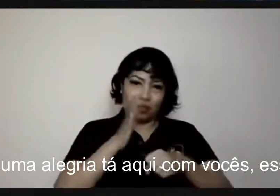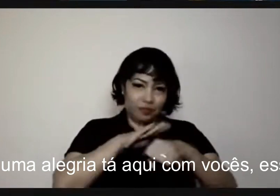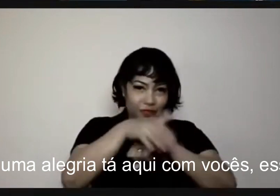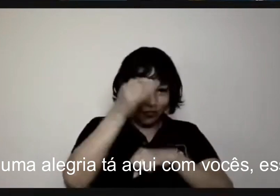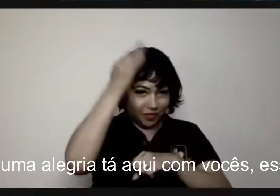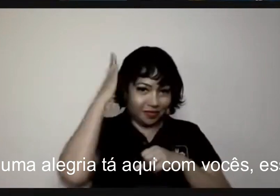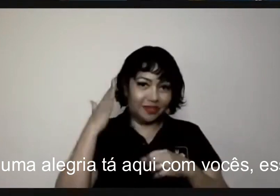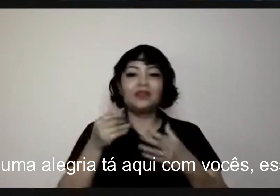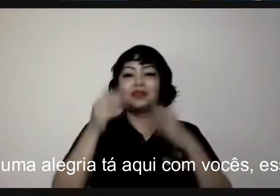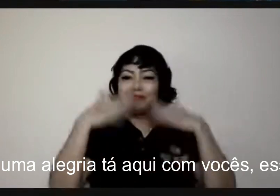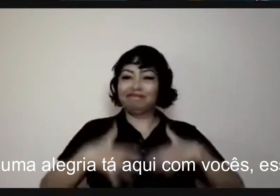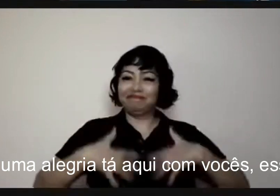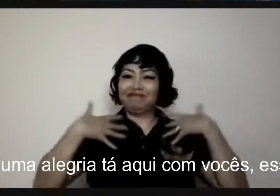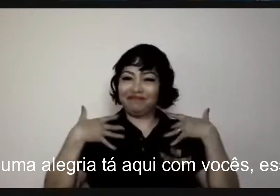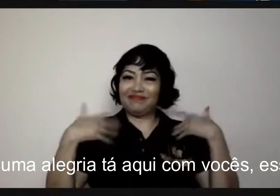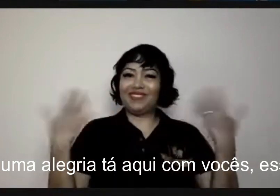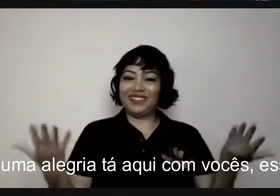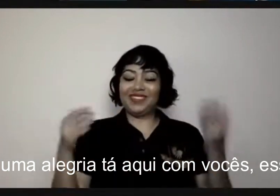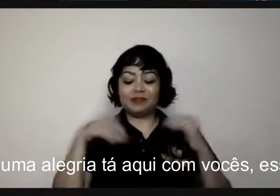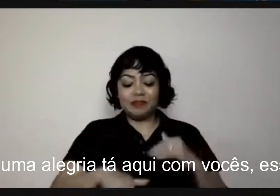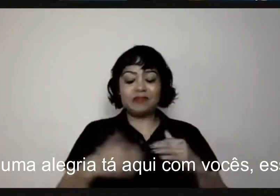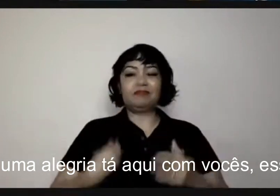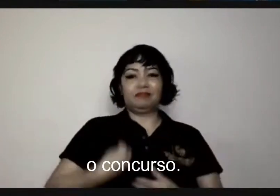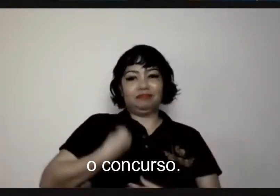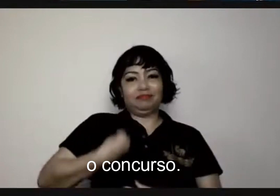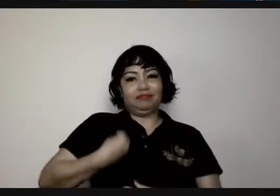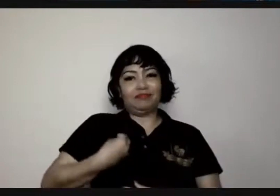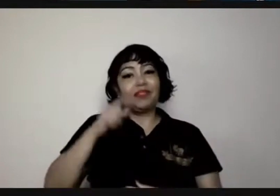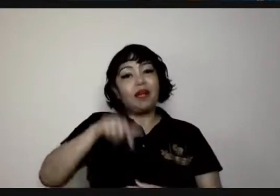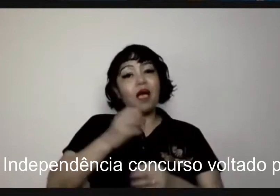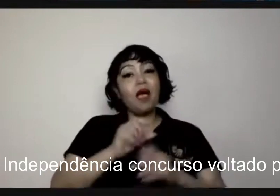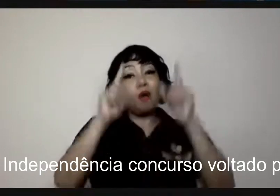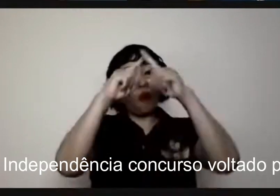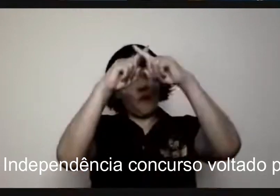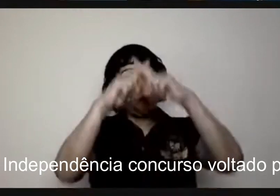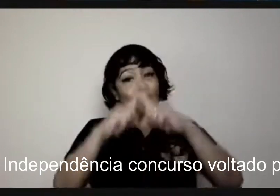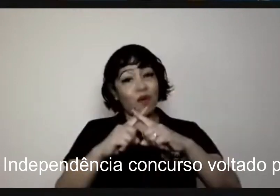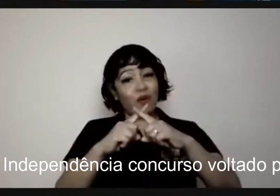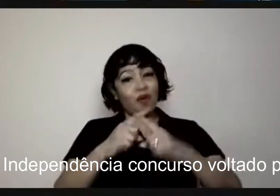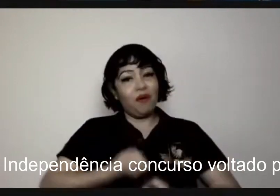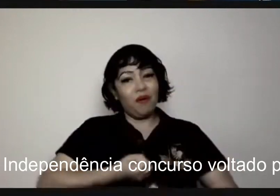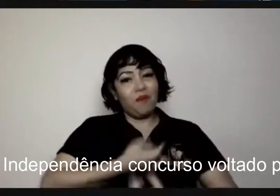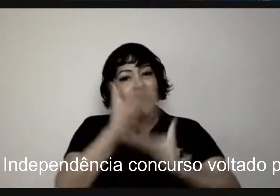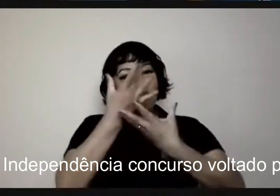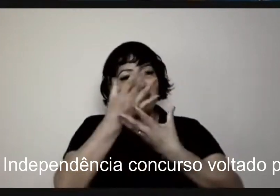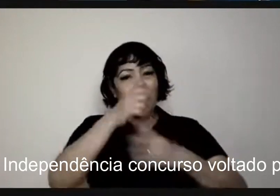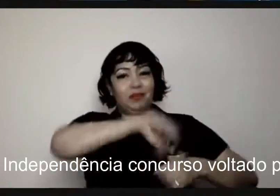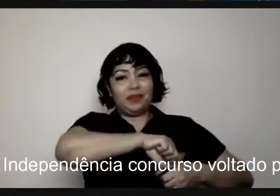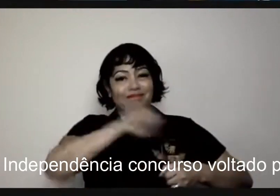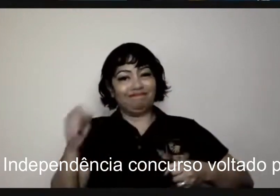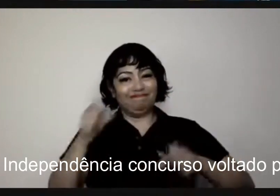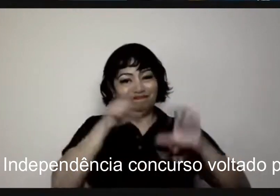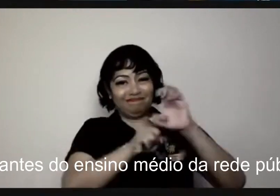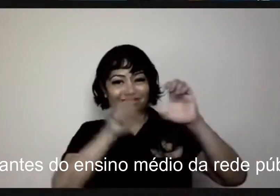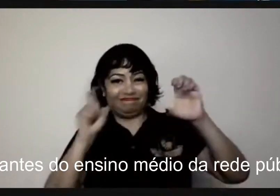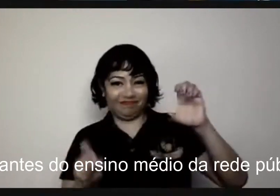honra, uma uma camiseta alegria estar azul aqui com com detalhe vocês. branco no alto à Esse é o esquerda, concurso de olhos Poemas para a castanhos Independência, escuros e concurso cabelos